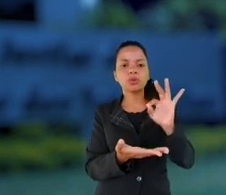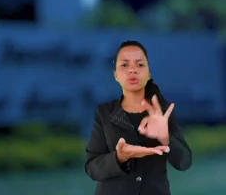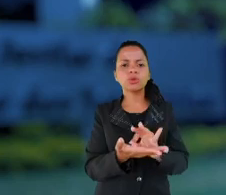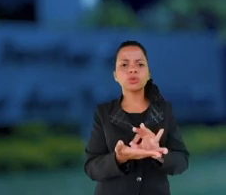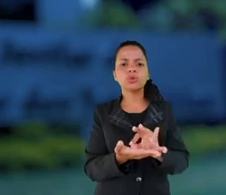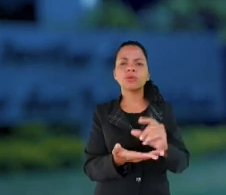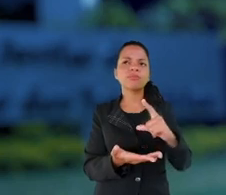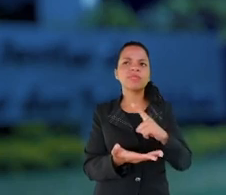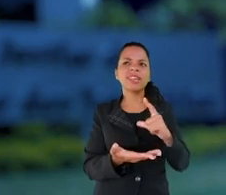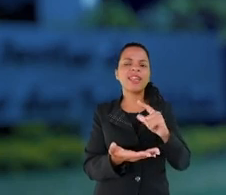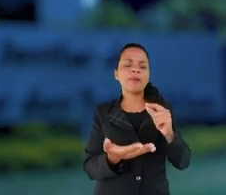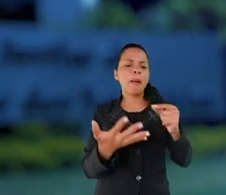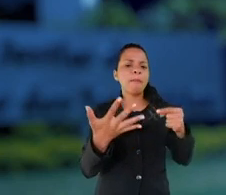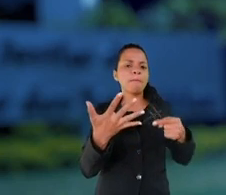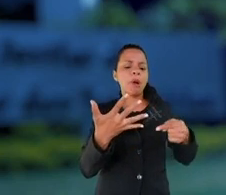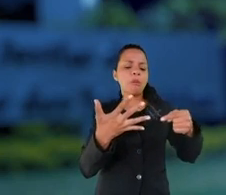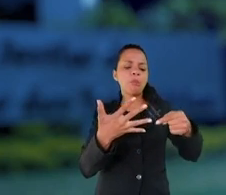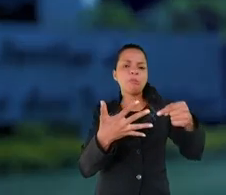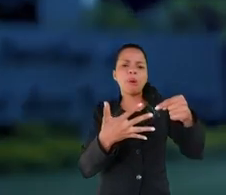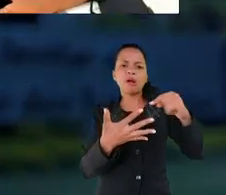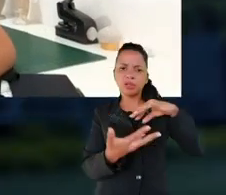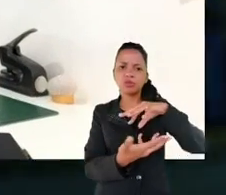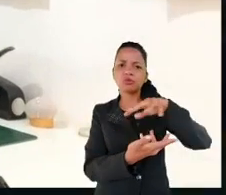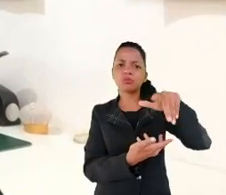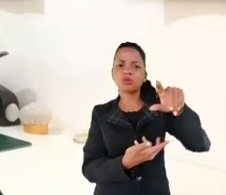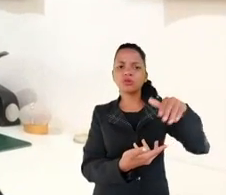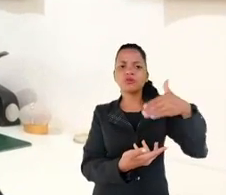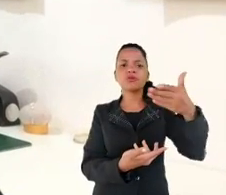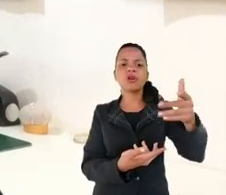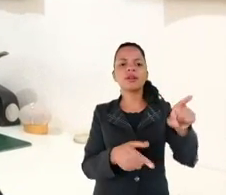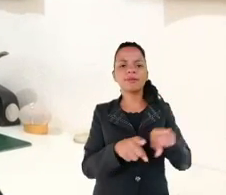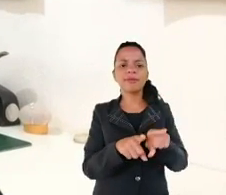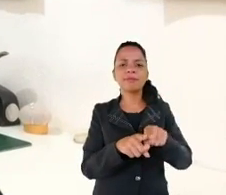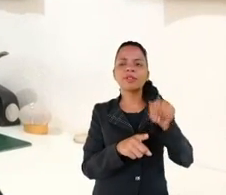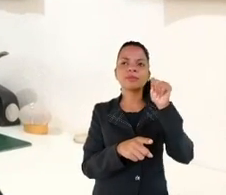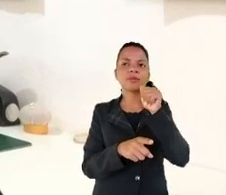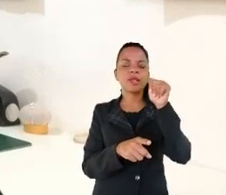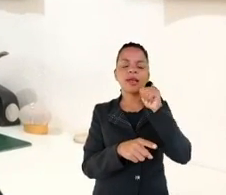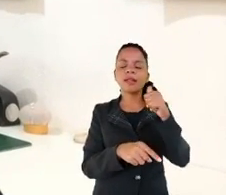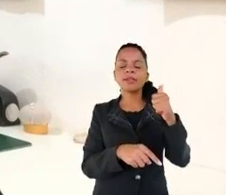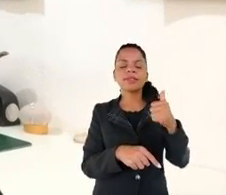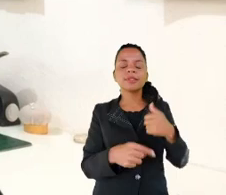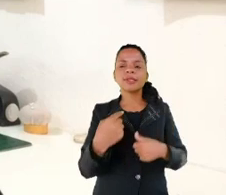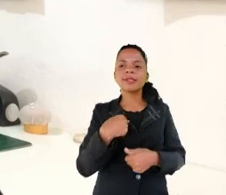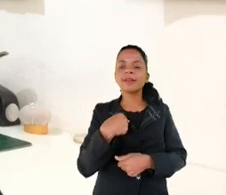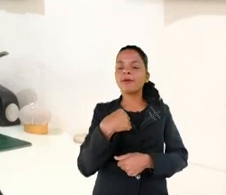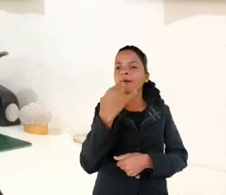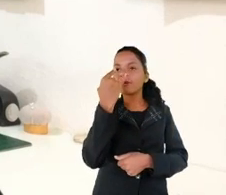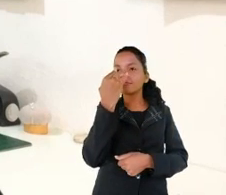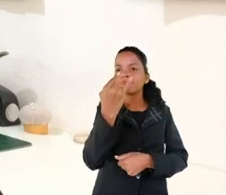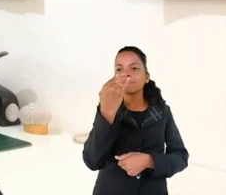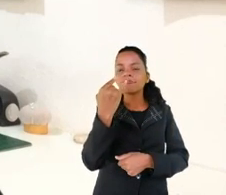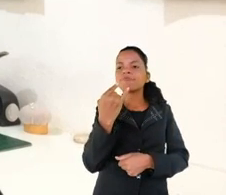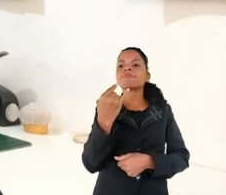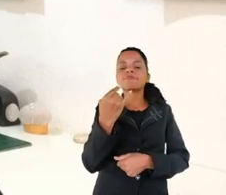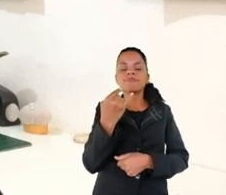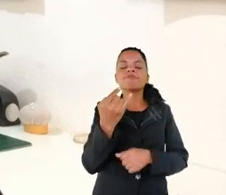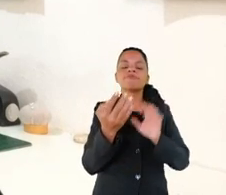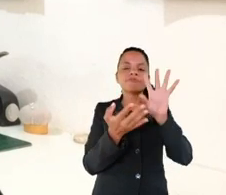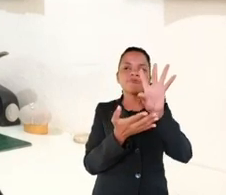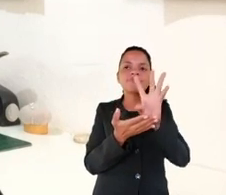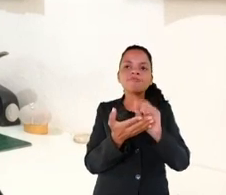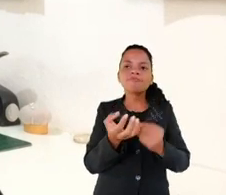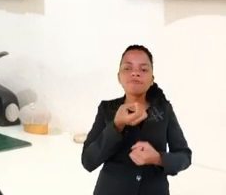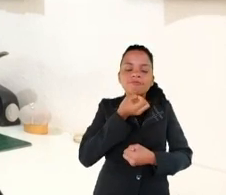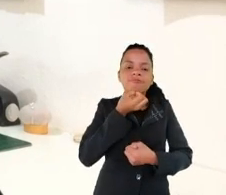Santal, a Sophie Calle e outras mulheres que eu admiro muito. Mas é isso, eu acho que eu estou muito envolvida no